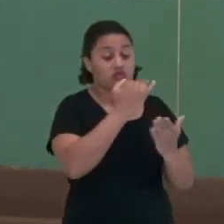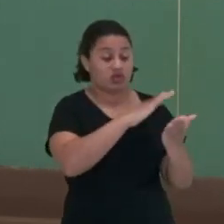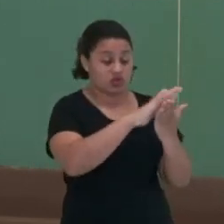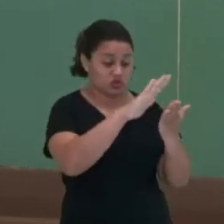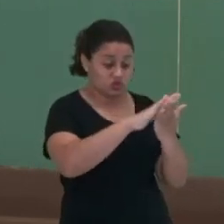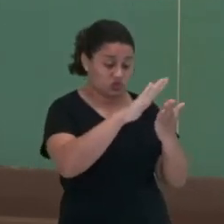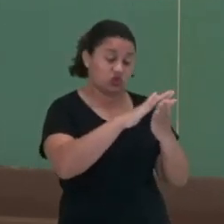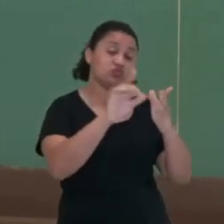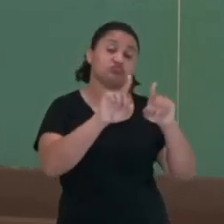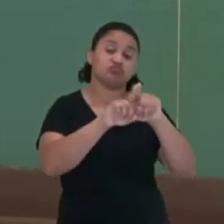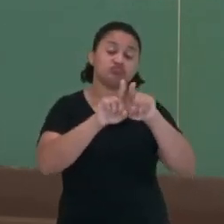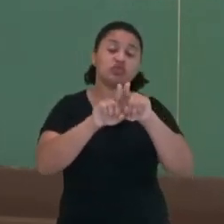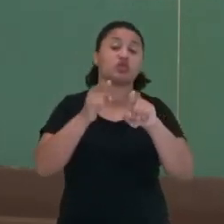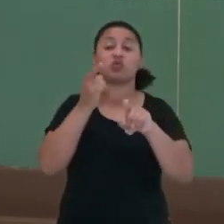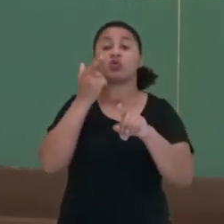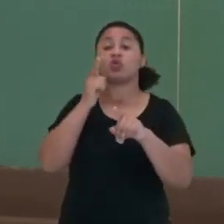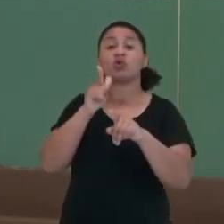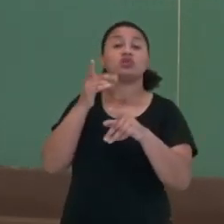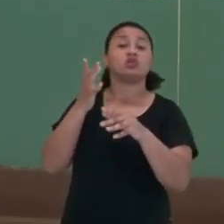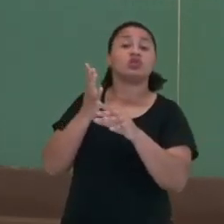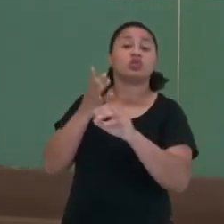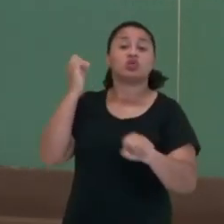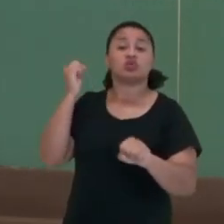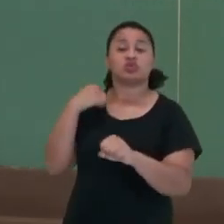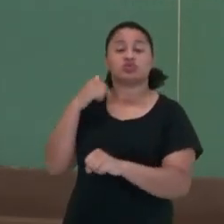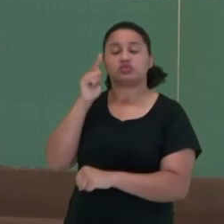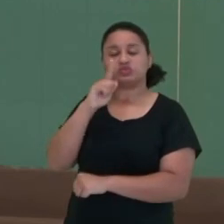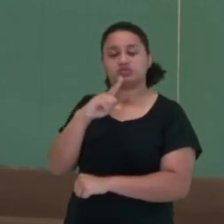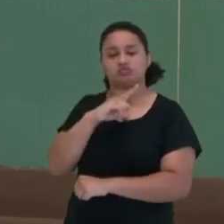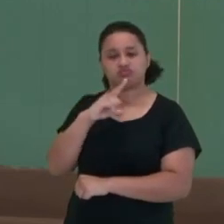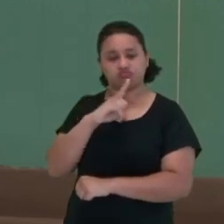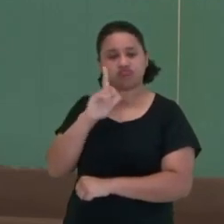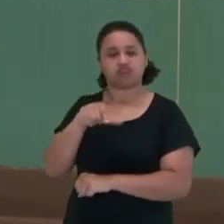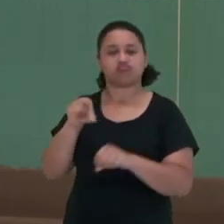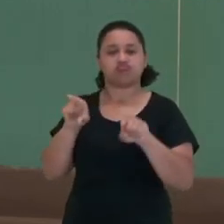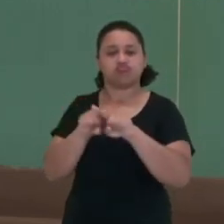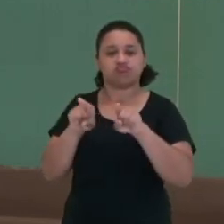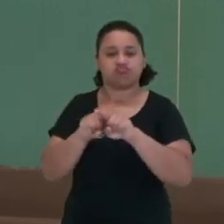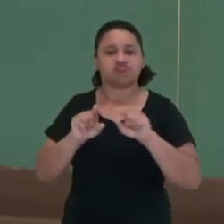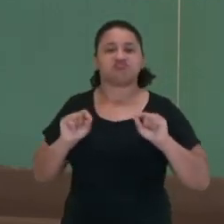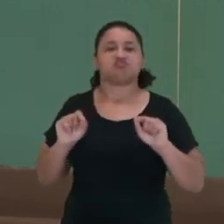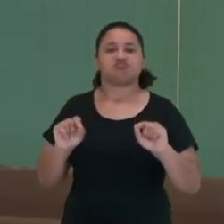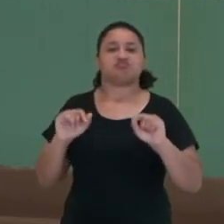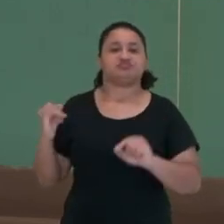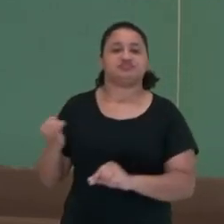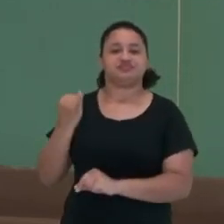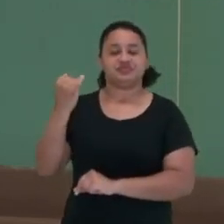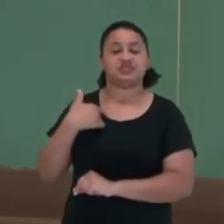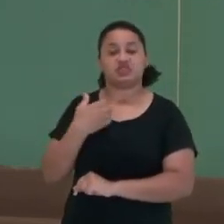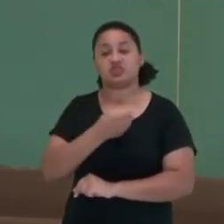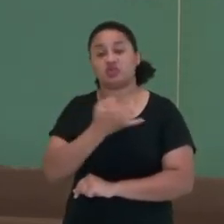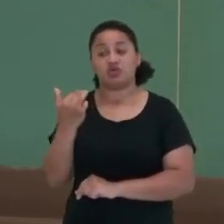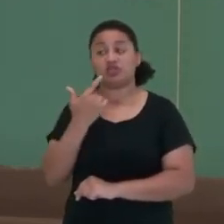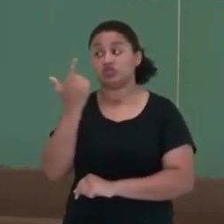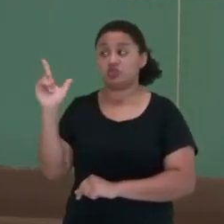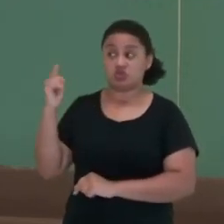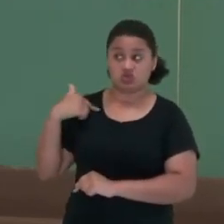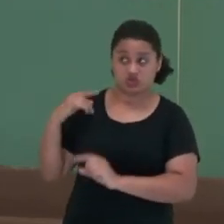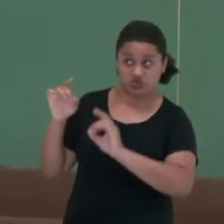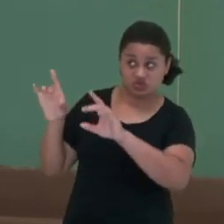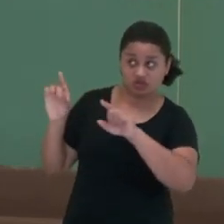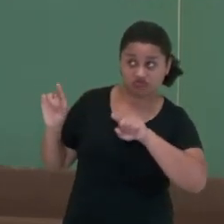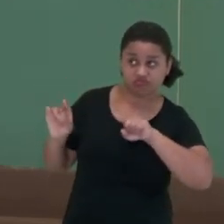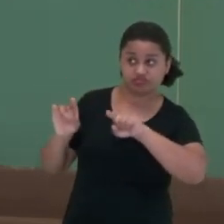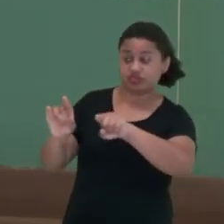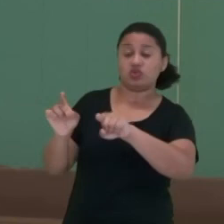vai ser a margem de lucro que eu vou ter. Isso também levando em conta quanto que os meus concorrentes estão vendendo.